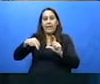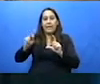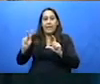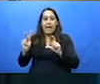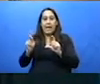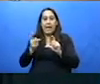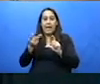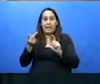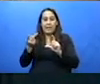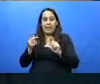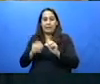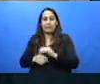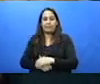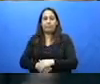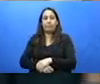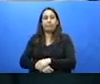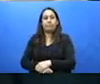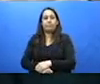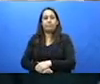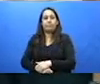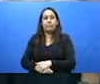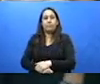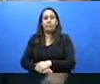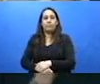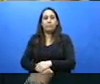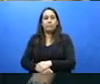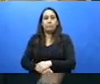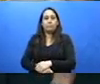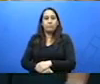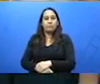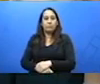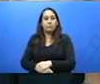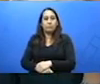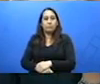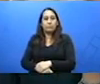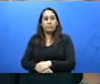para a sua boneca. Aí aqui tá facinho, né?